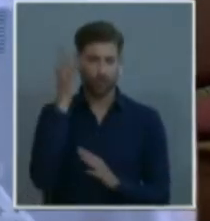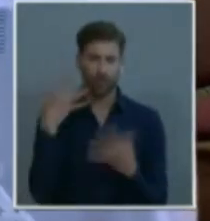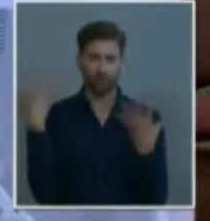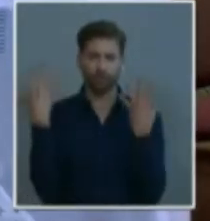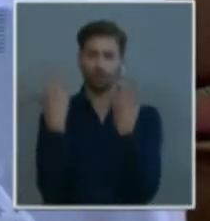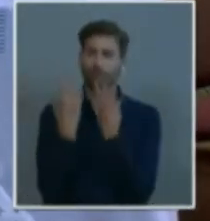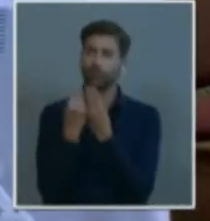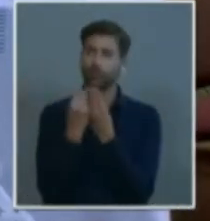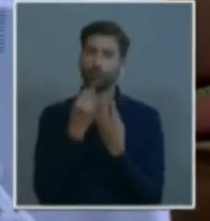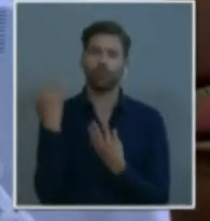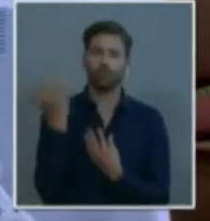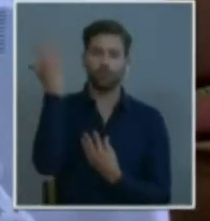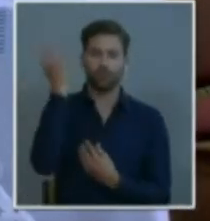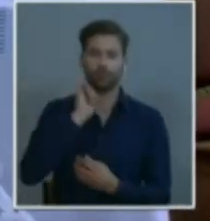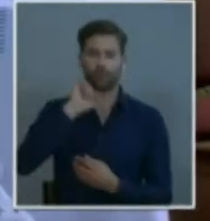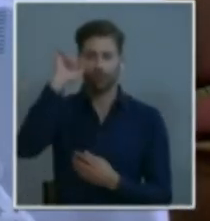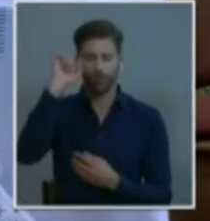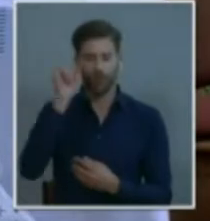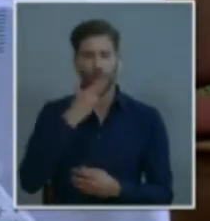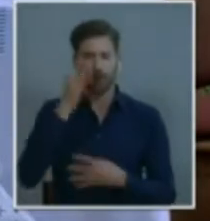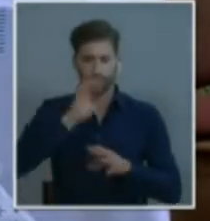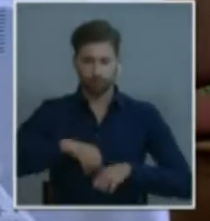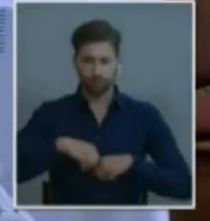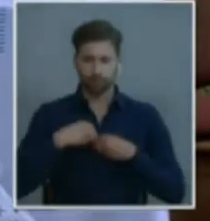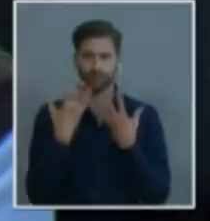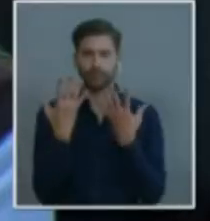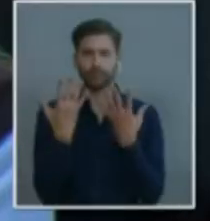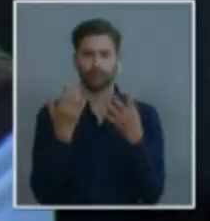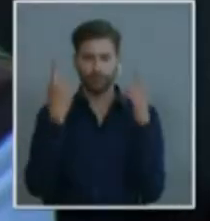vossa glória, cantando com alegria.